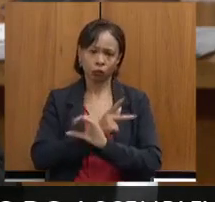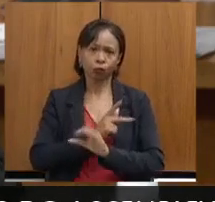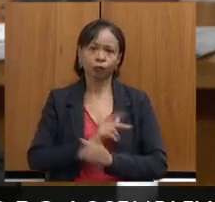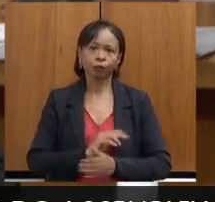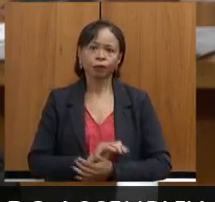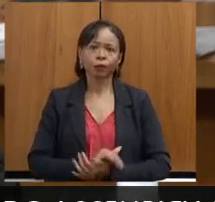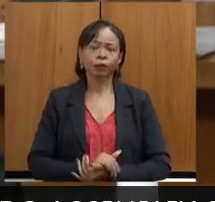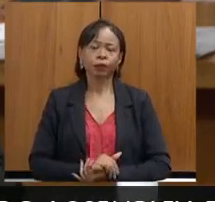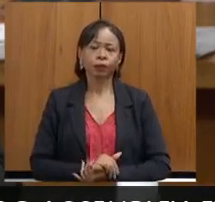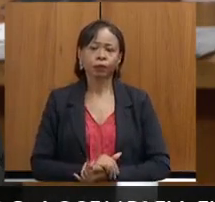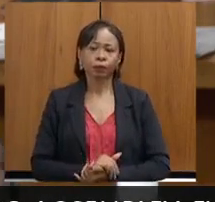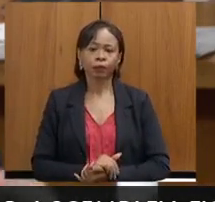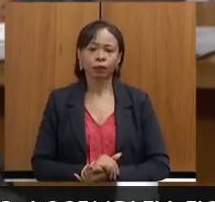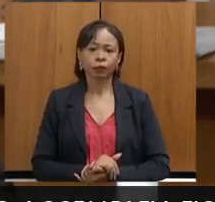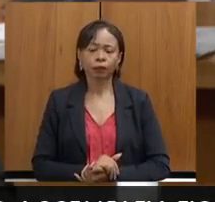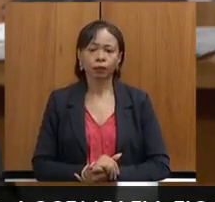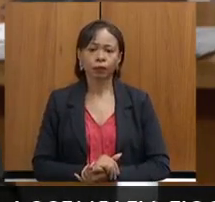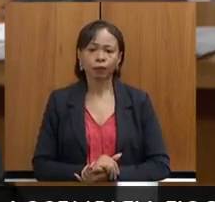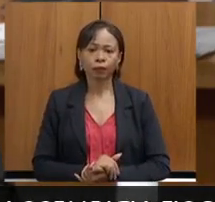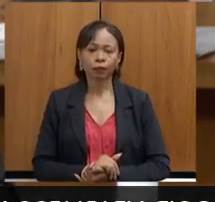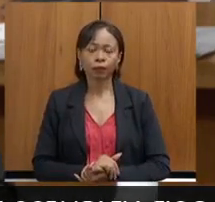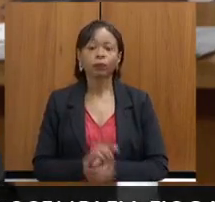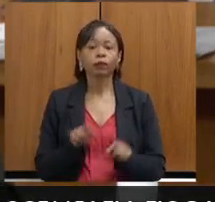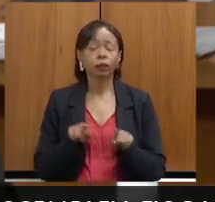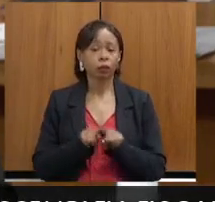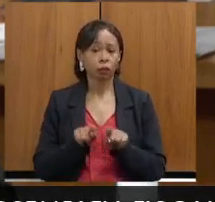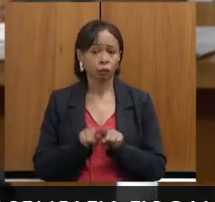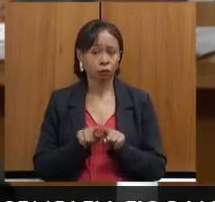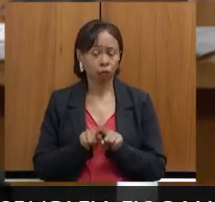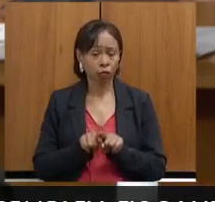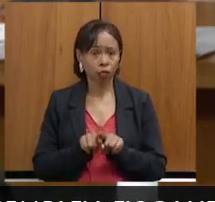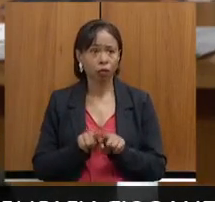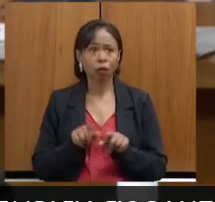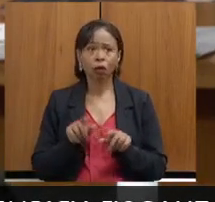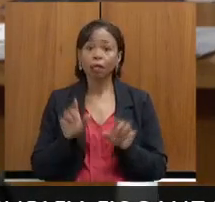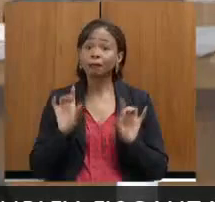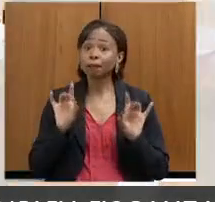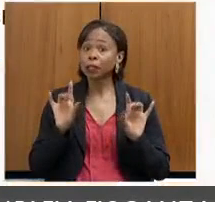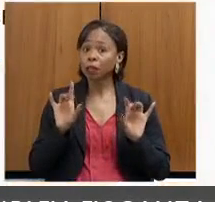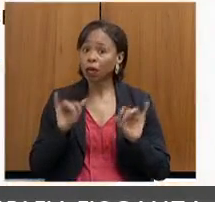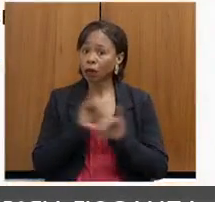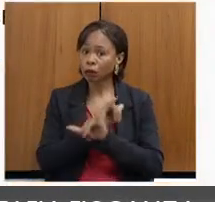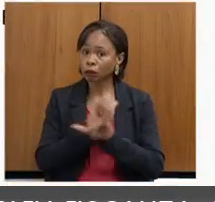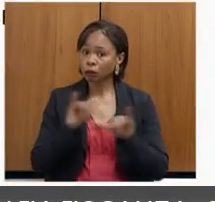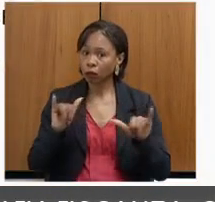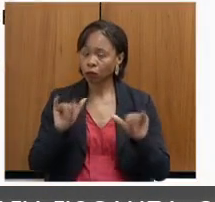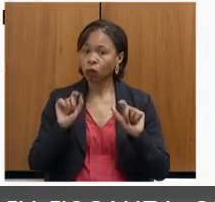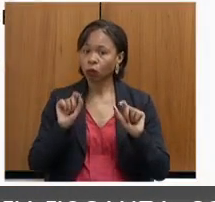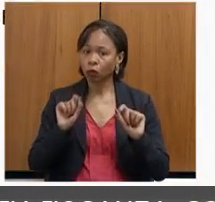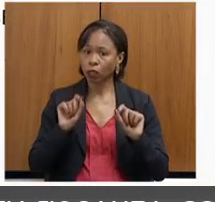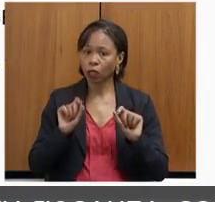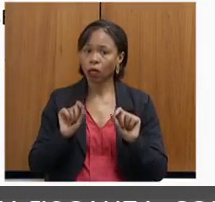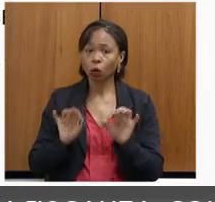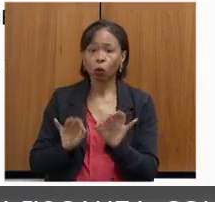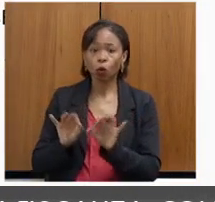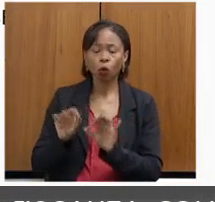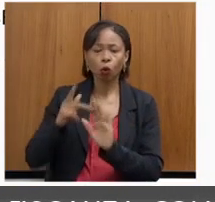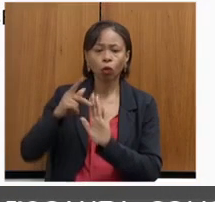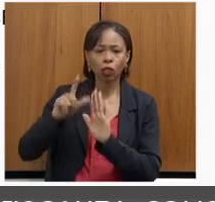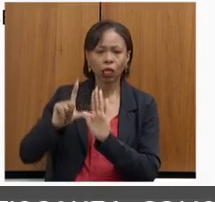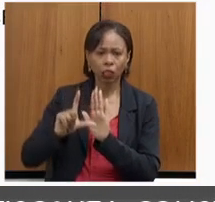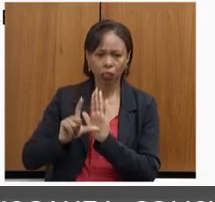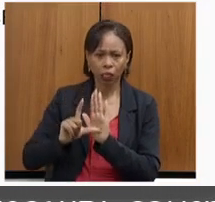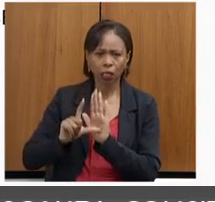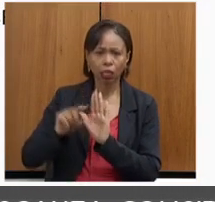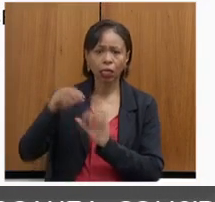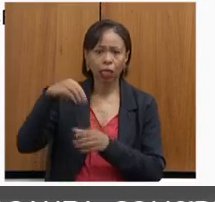pode passar cabe também uma menção especial é um projeto de lei que está em